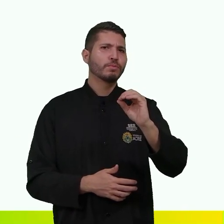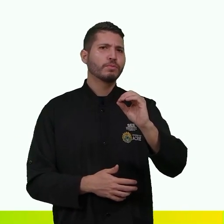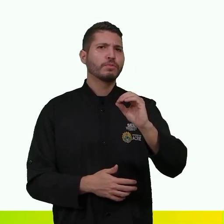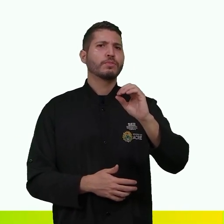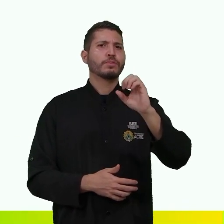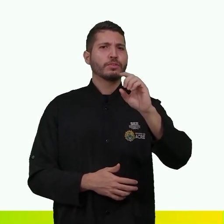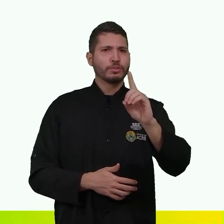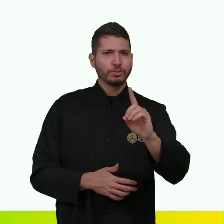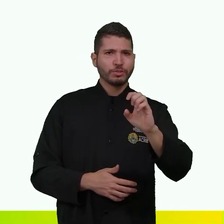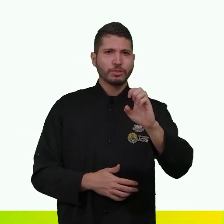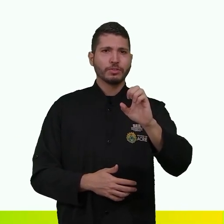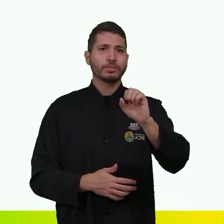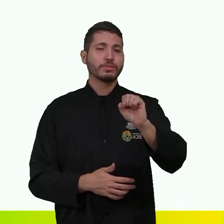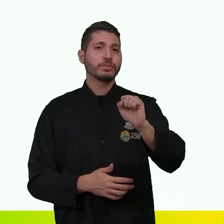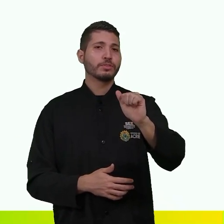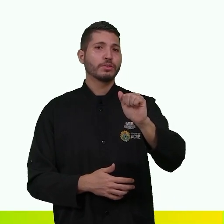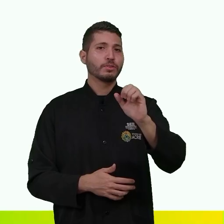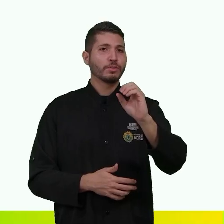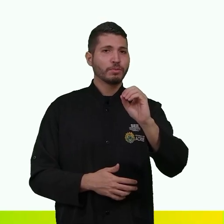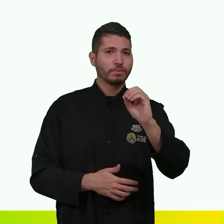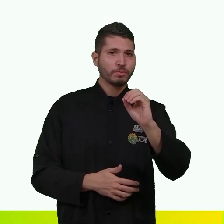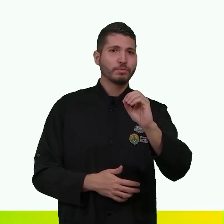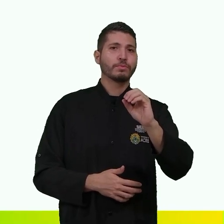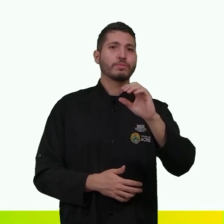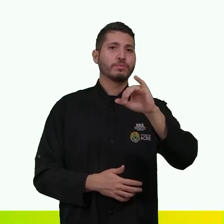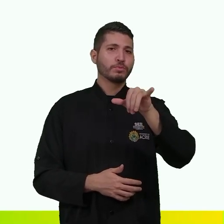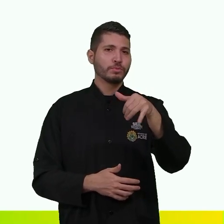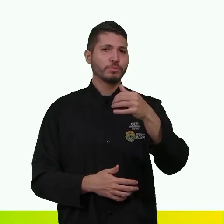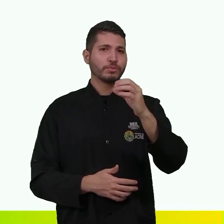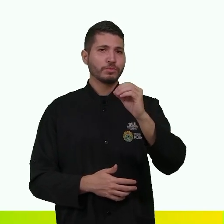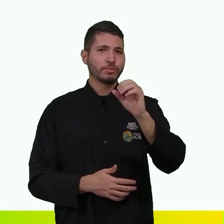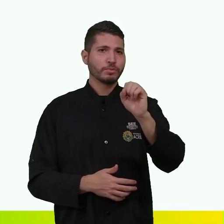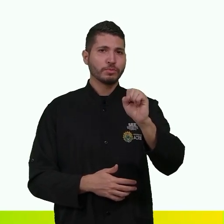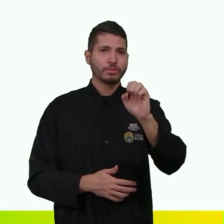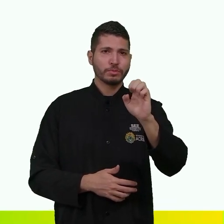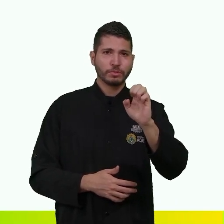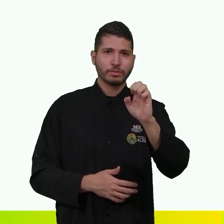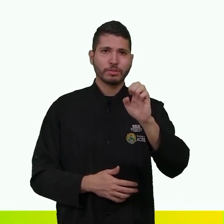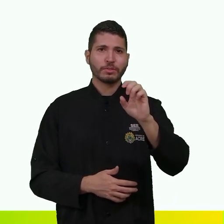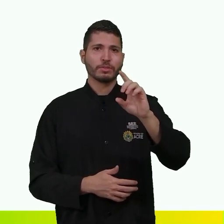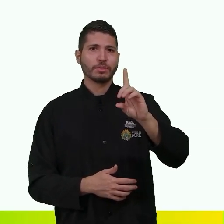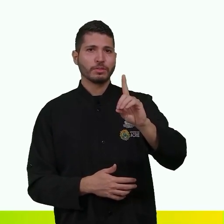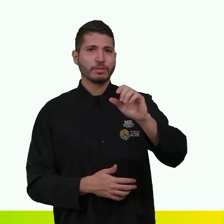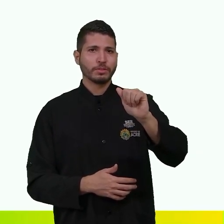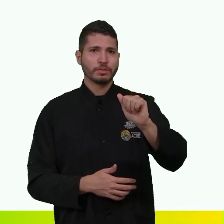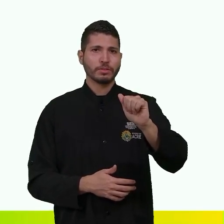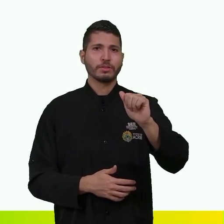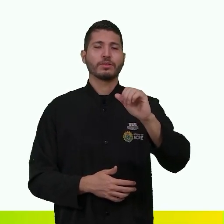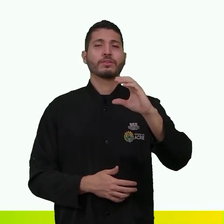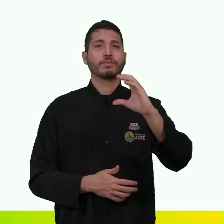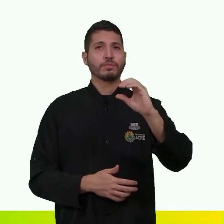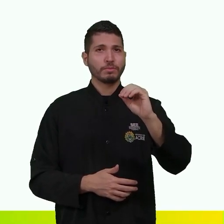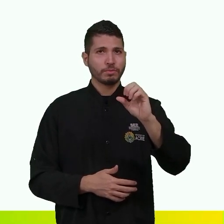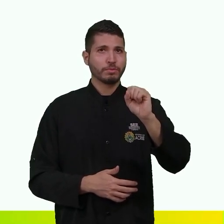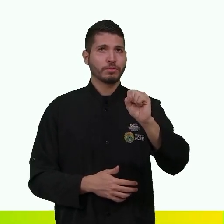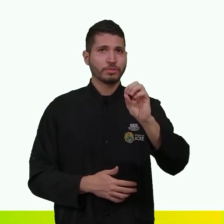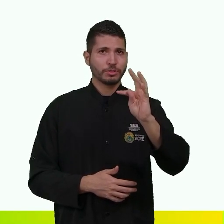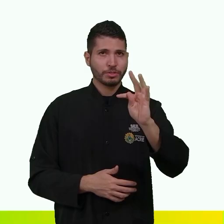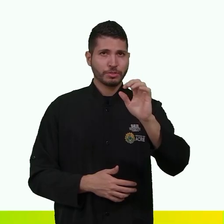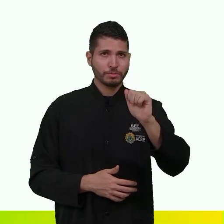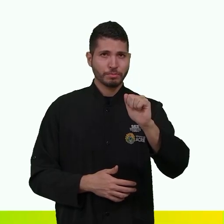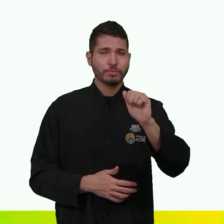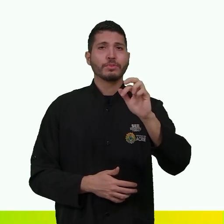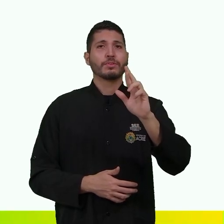e abolição. E para que isso deixe de acontecer, o que precisa? Está aqui embaixo, destacado para você, meu querido